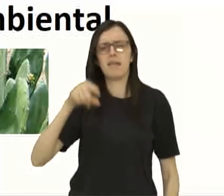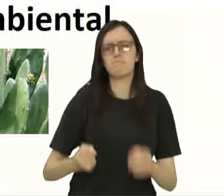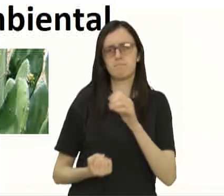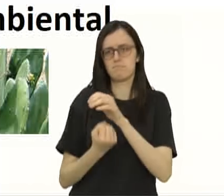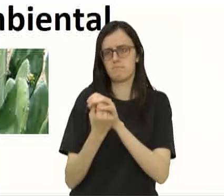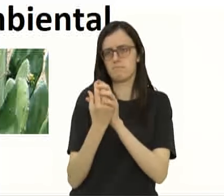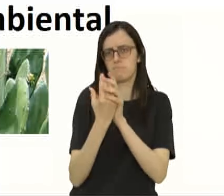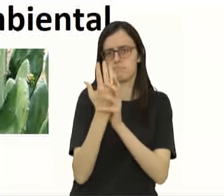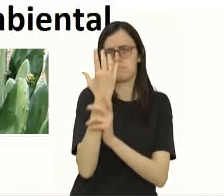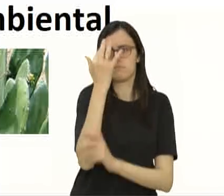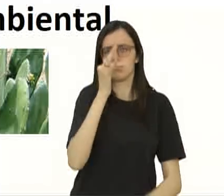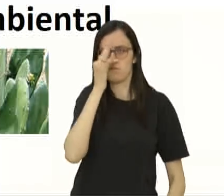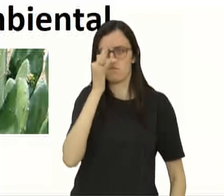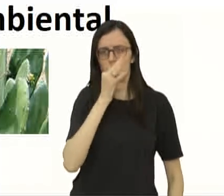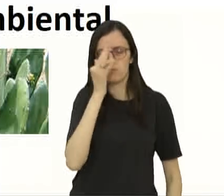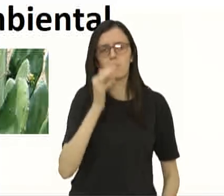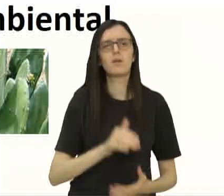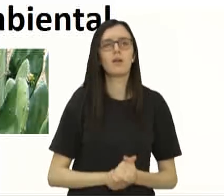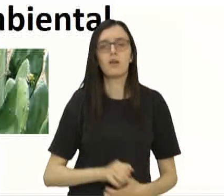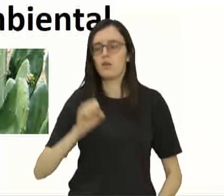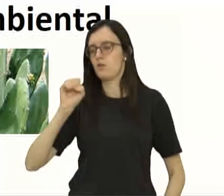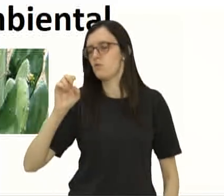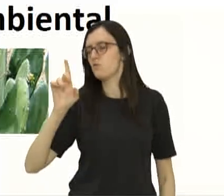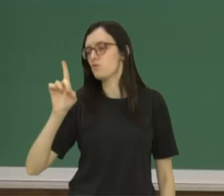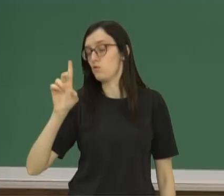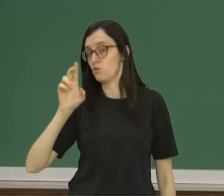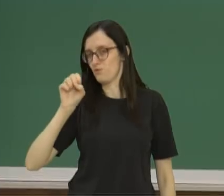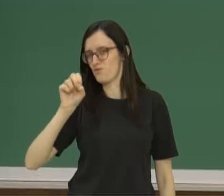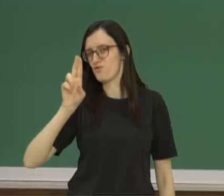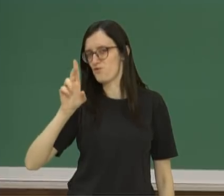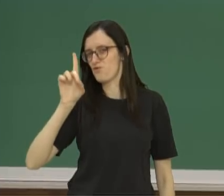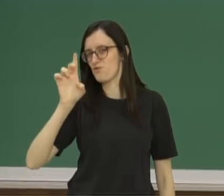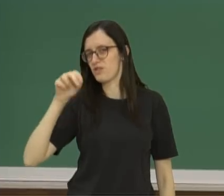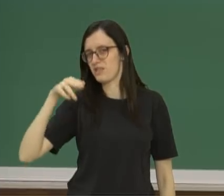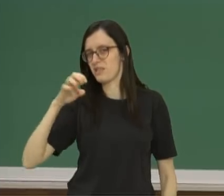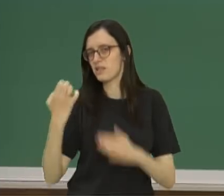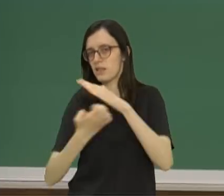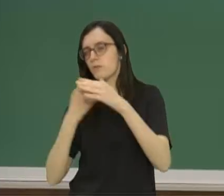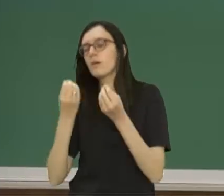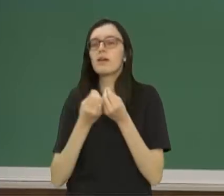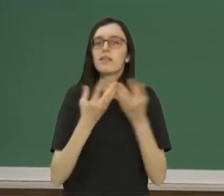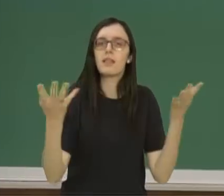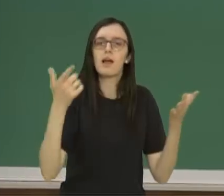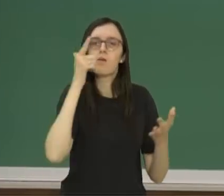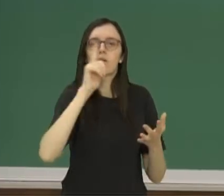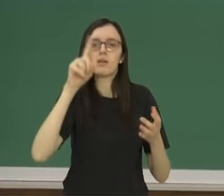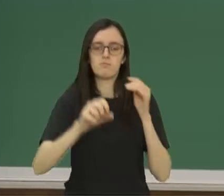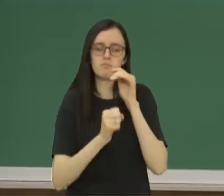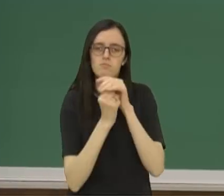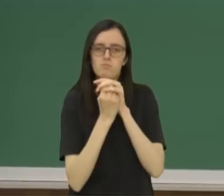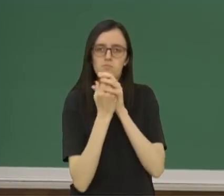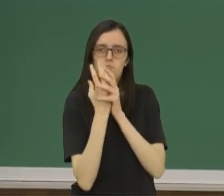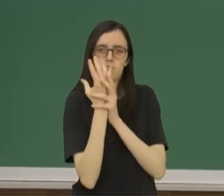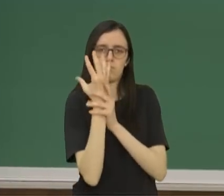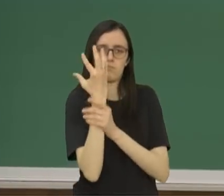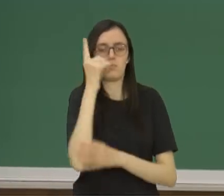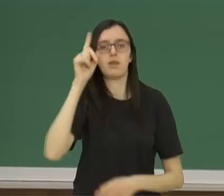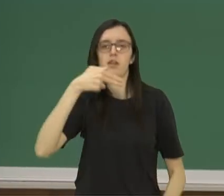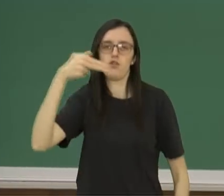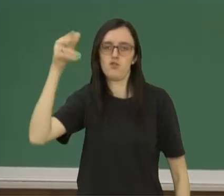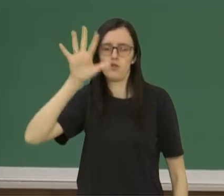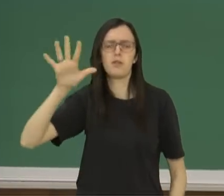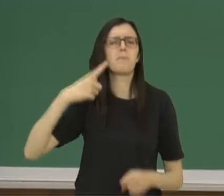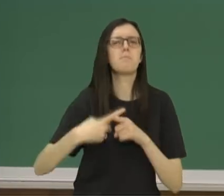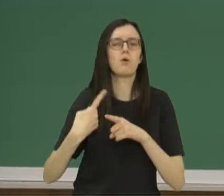planta que é a Sudene, né? Ela promove a plantação dessa planta lá na região do Nordeste.